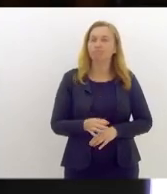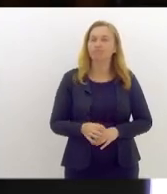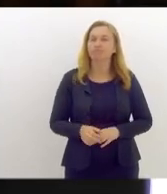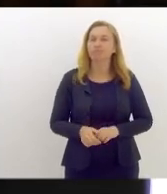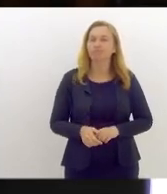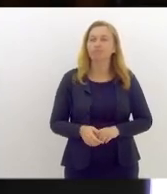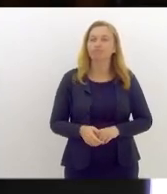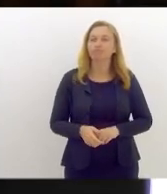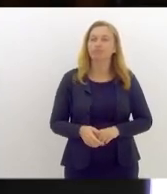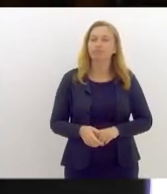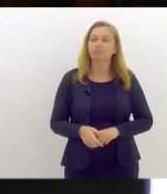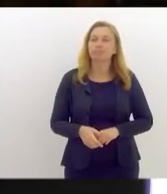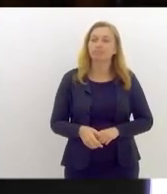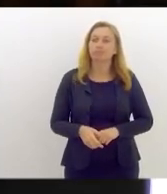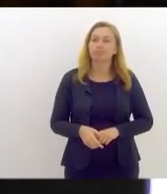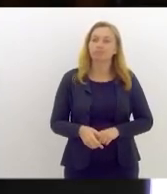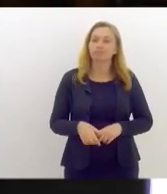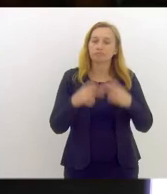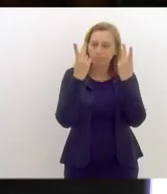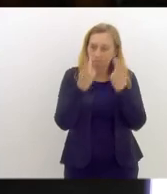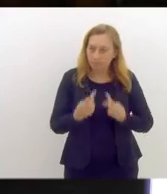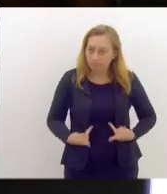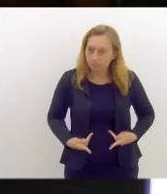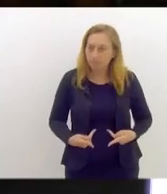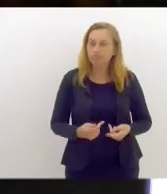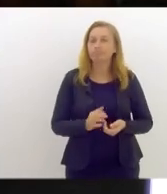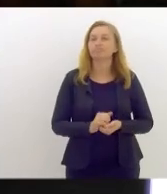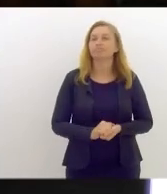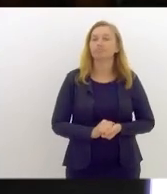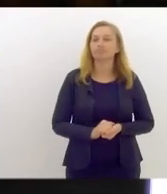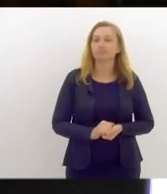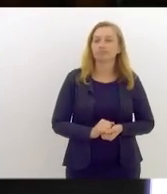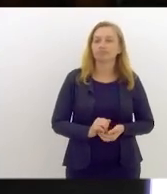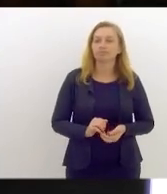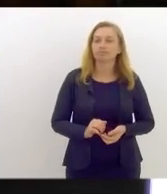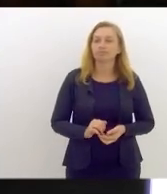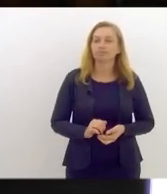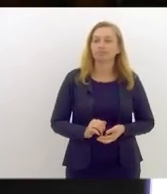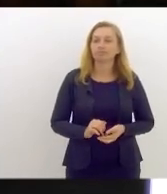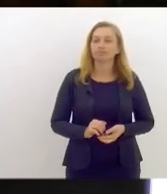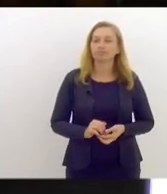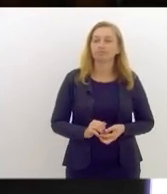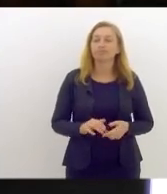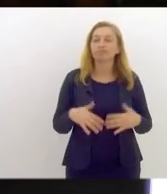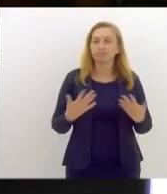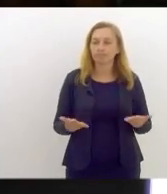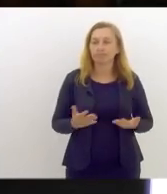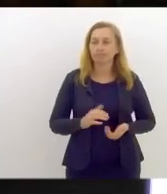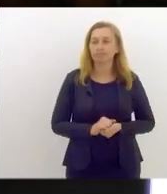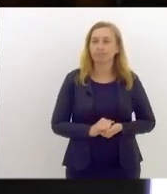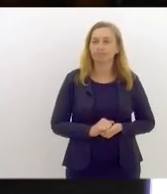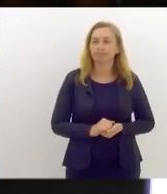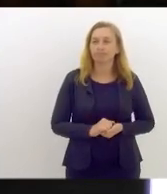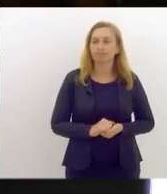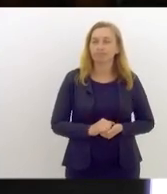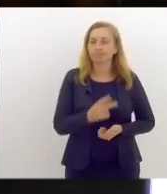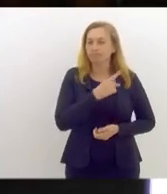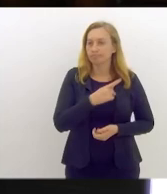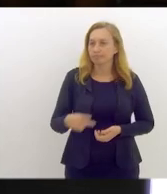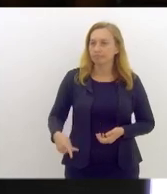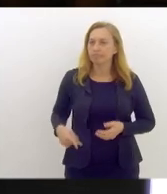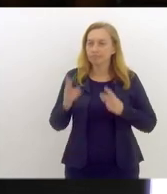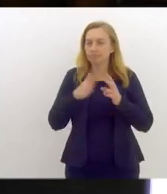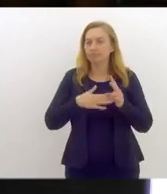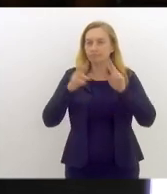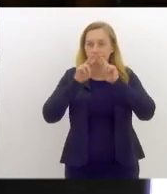quer é humanamente quer socialmente quer economicamente Então essa é meu Presidente é a visão que